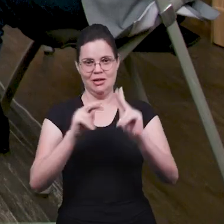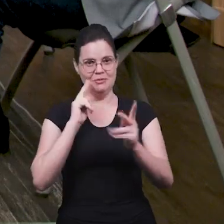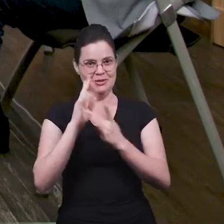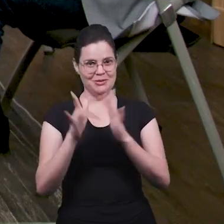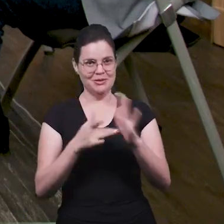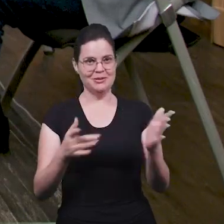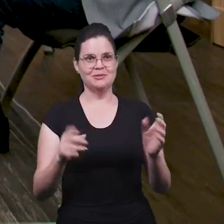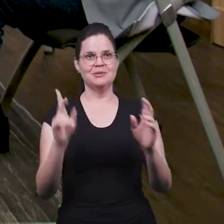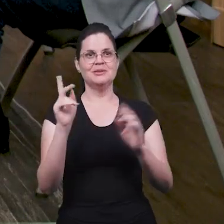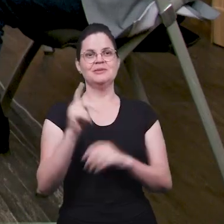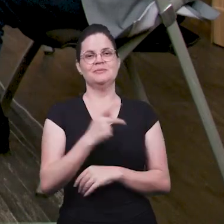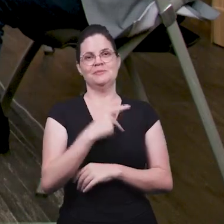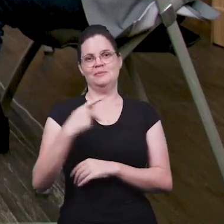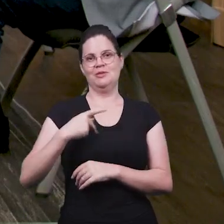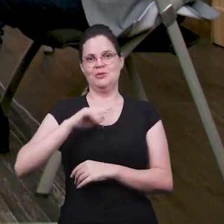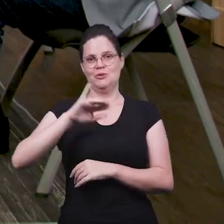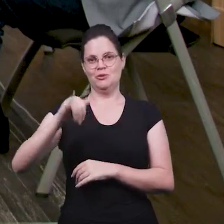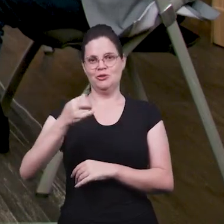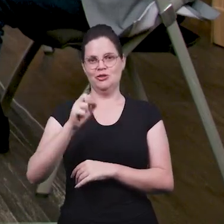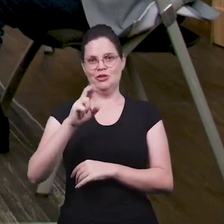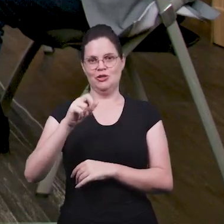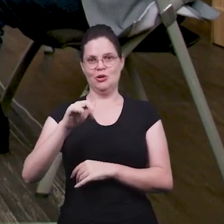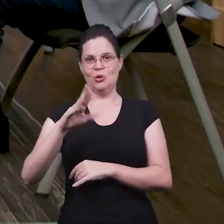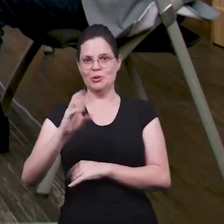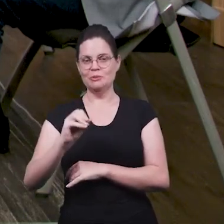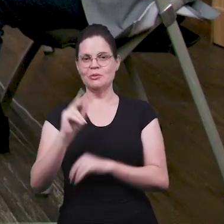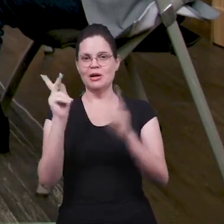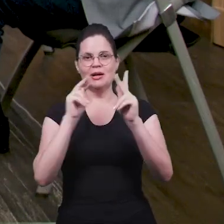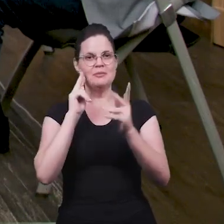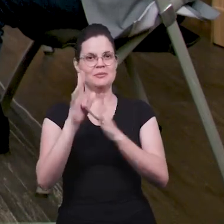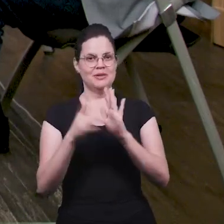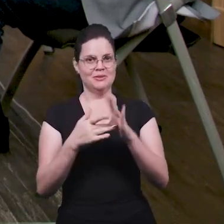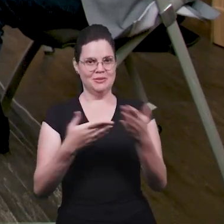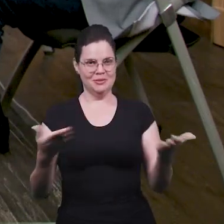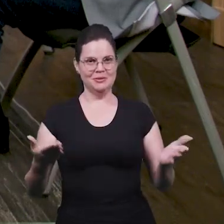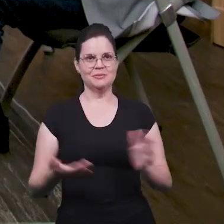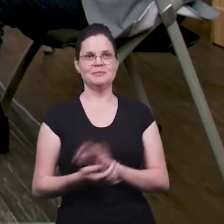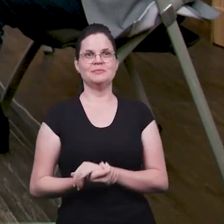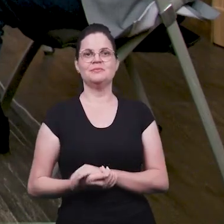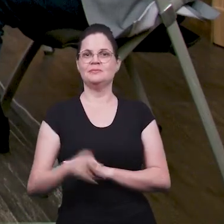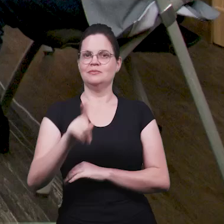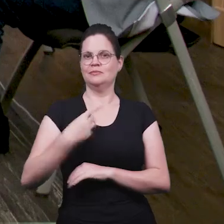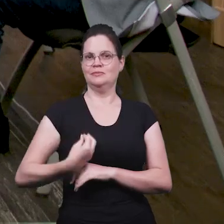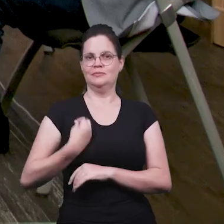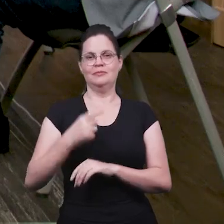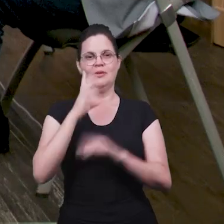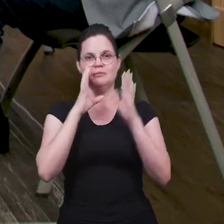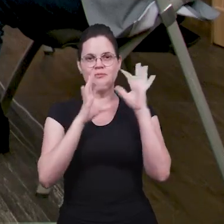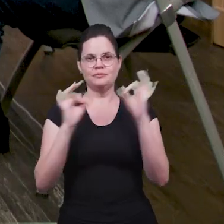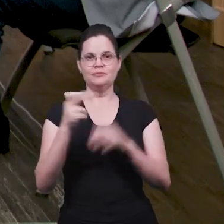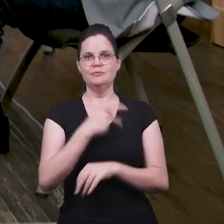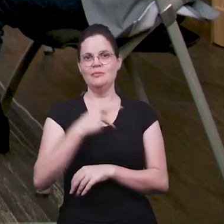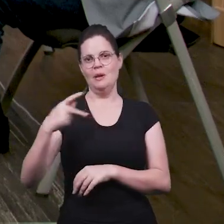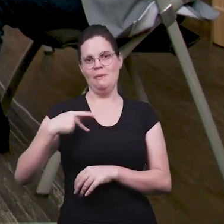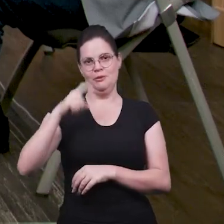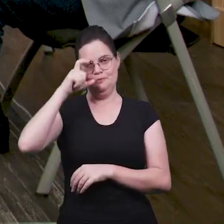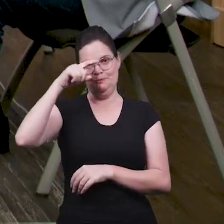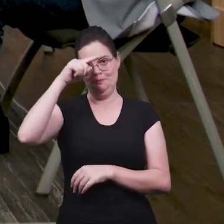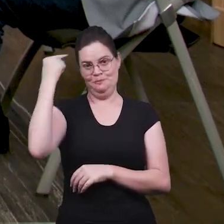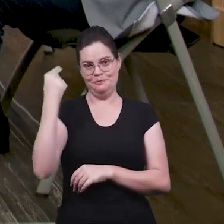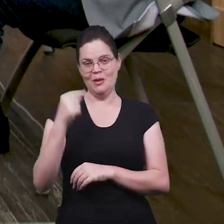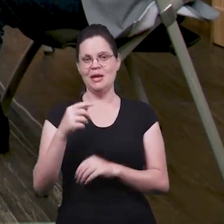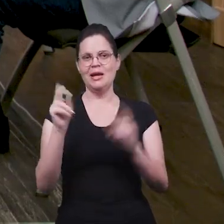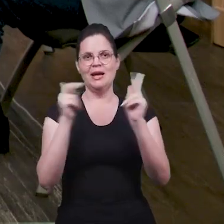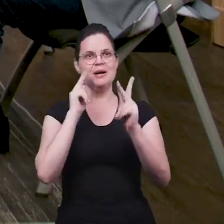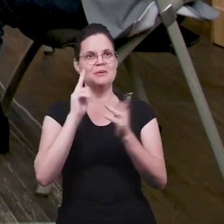paz do Senhor. A paz do Senhor a todos. Pastor Jerônimo Silva, paz do Senhor Jesus. Paz do Senhor a todos que estão aqui e os que participam conosco. Amém. Pastor